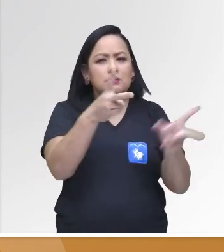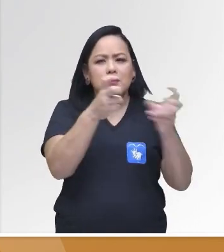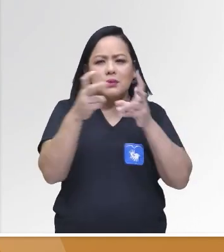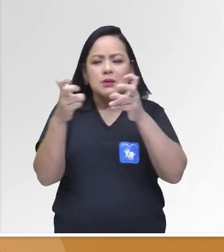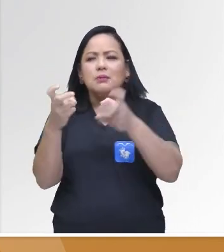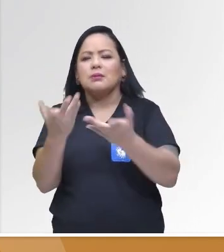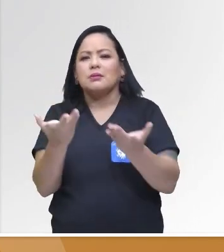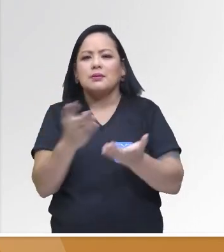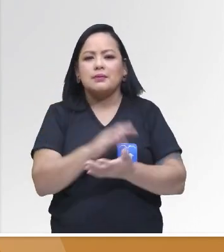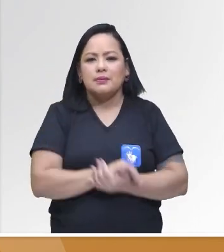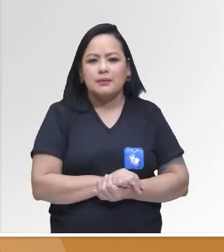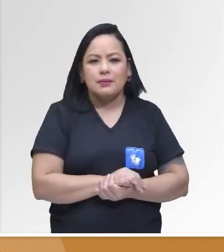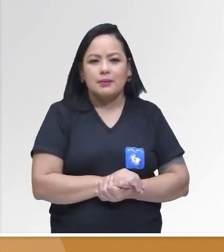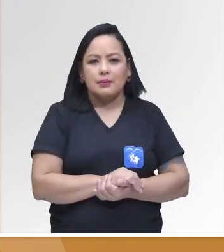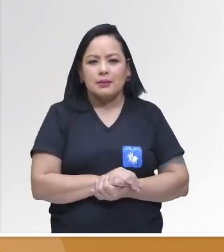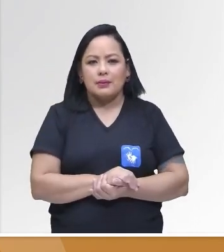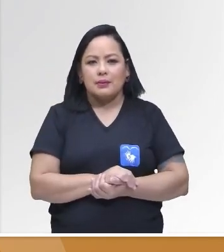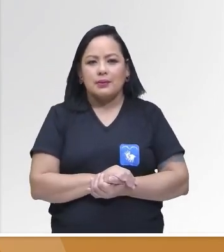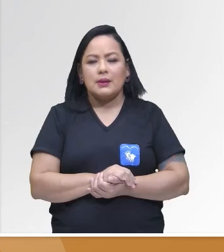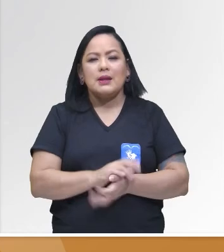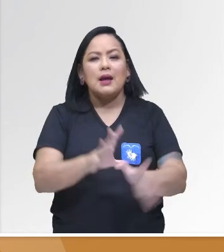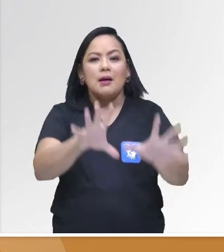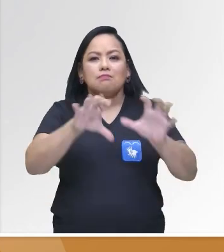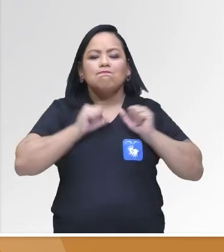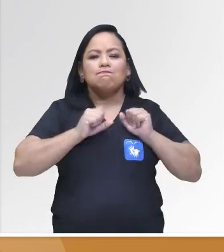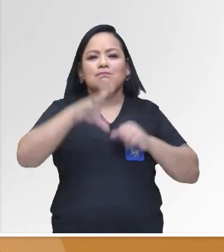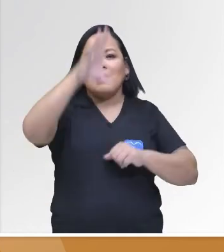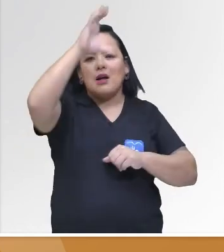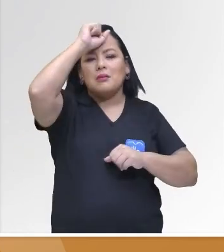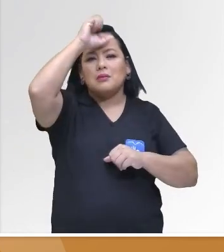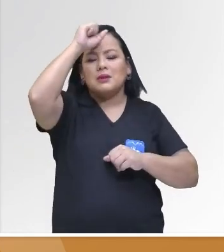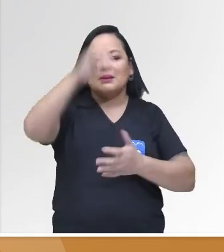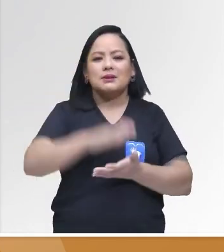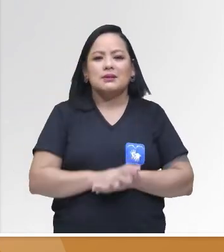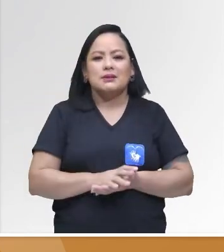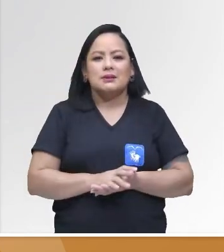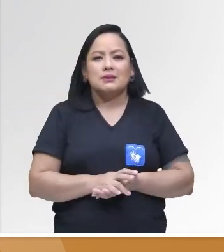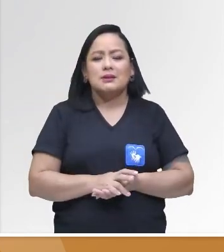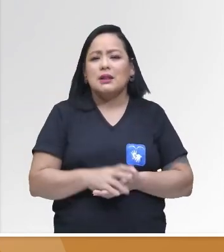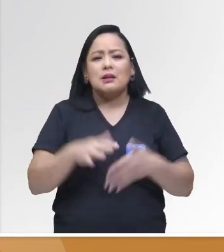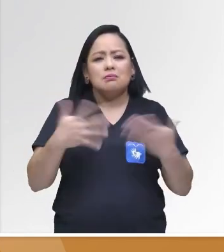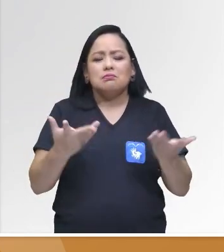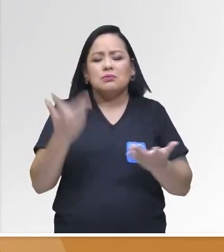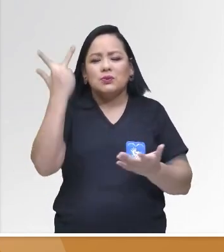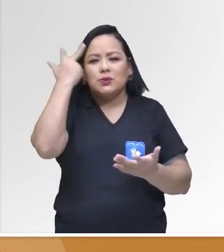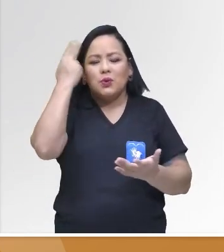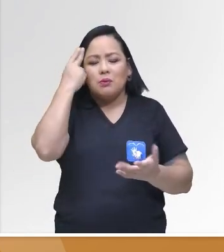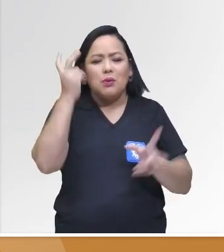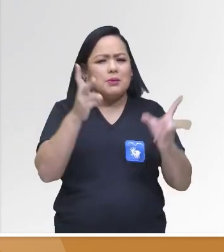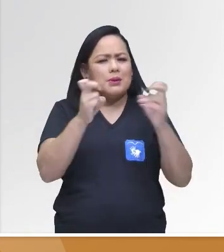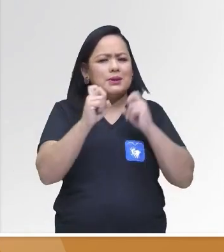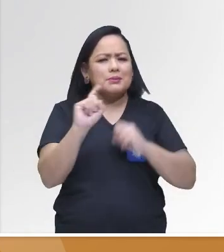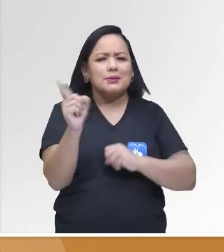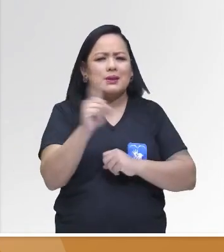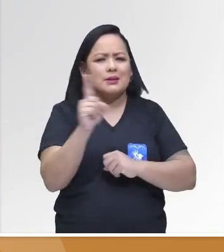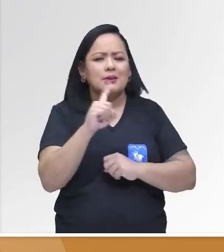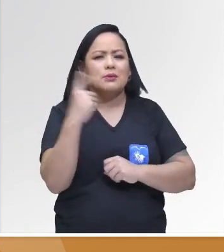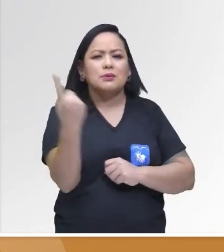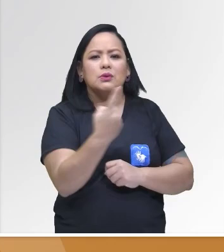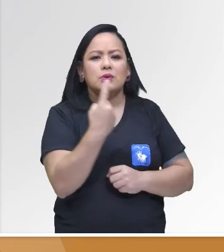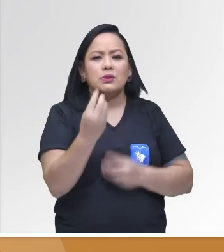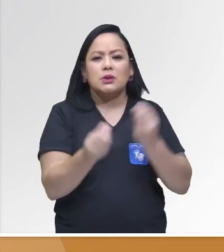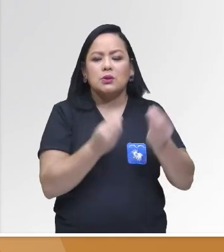observando isso e absorvendo. E se torna natural. E não percebemos que